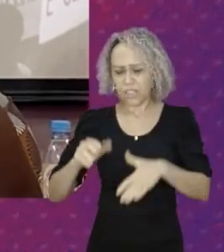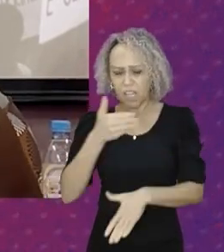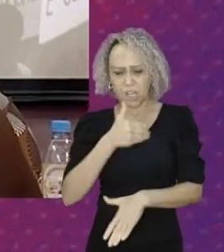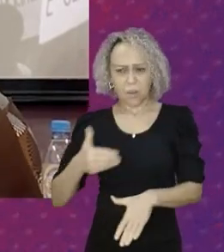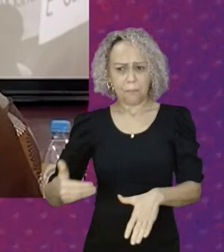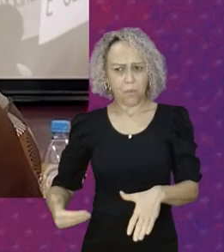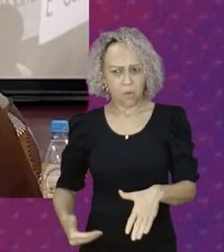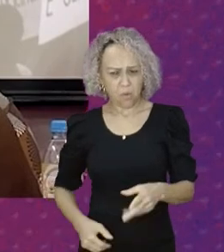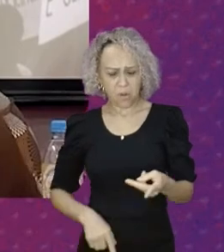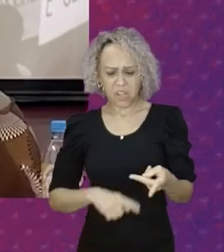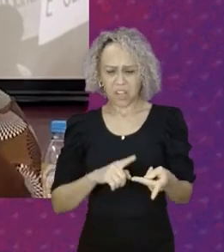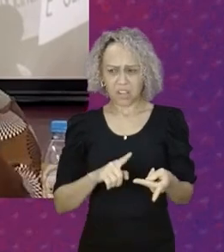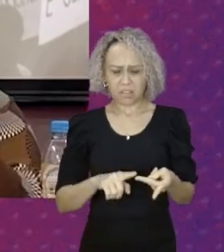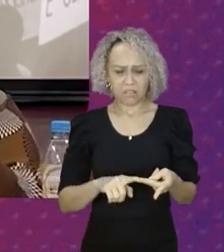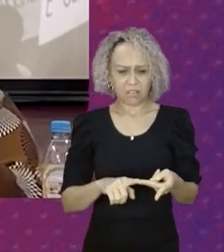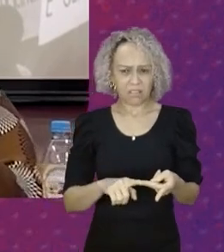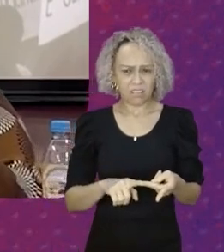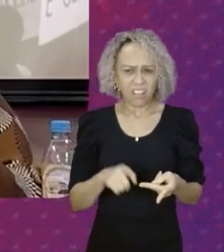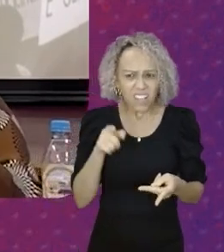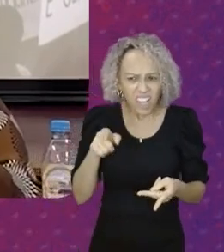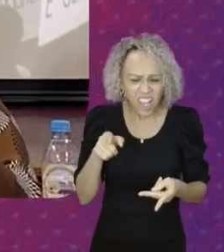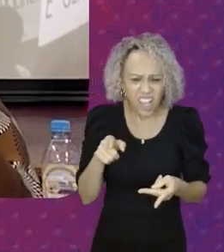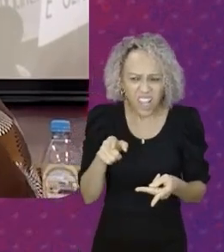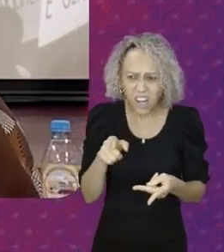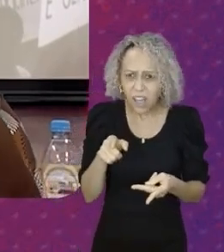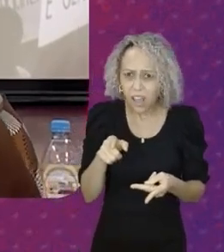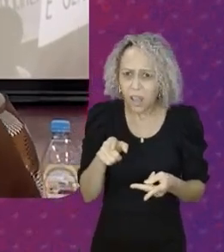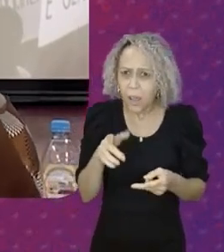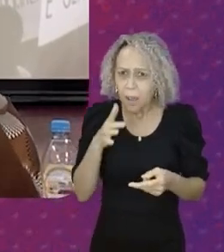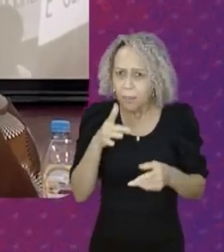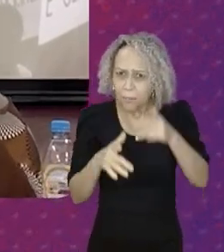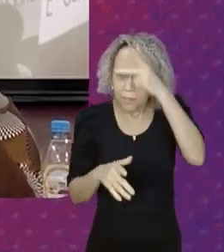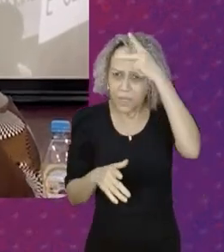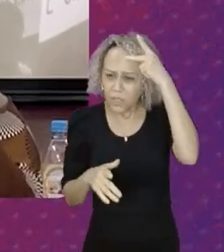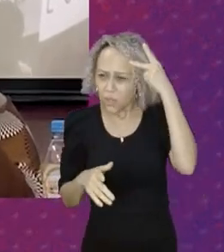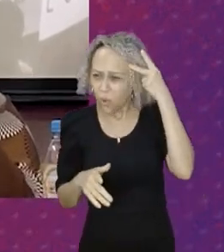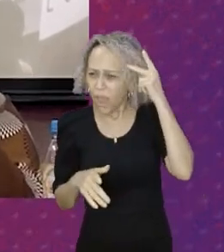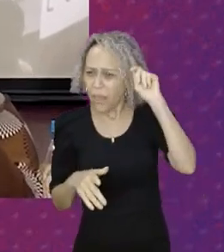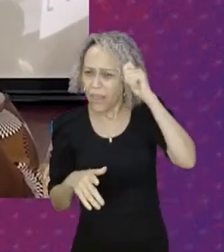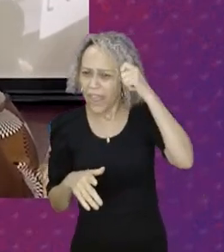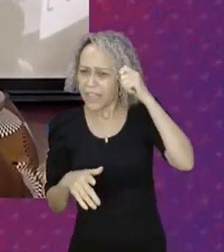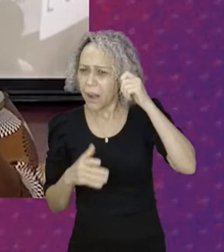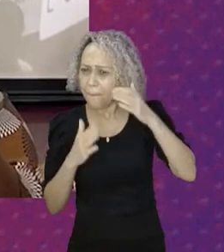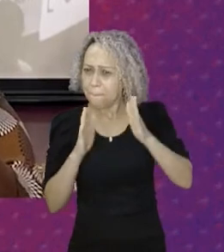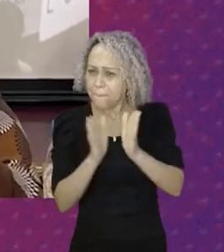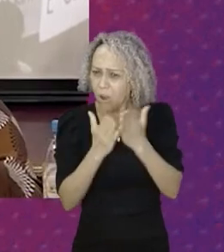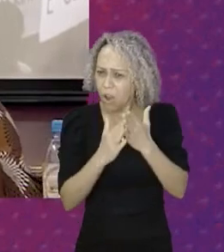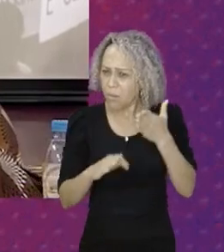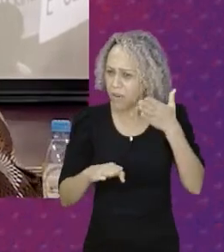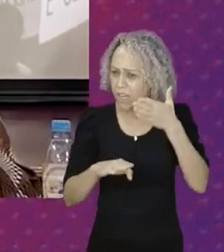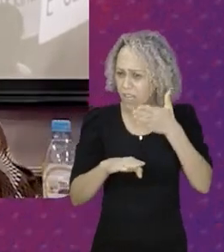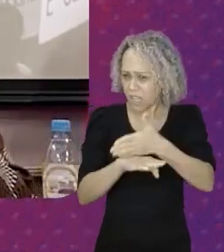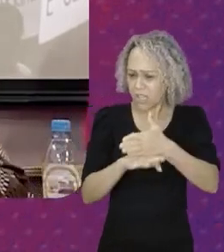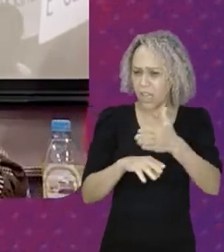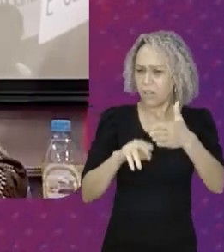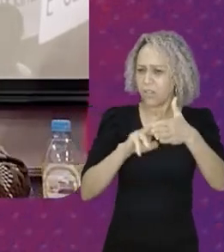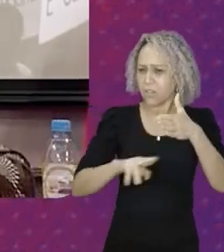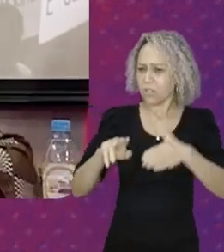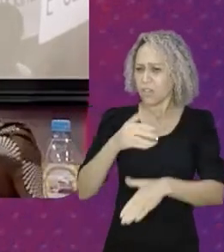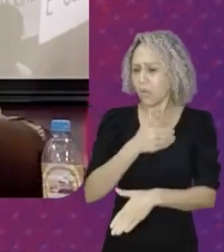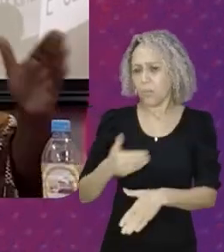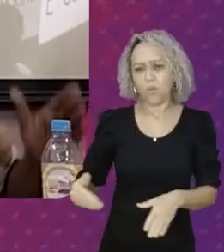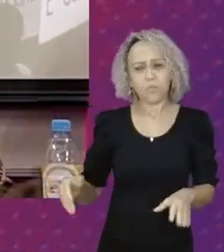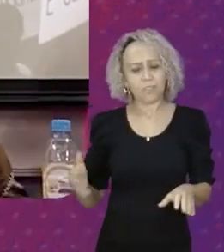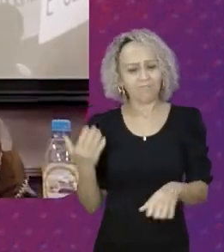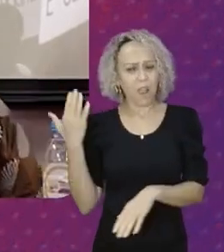Instituto Federal. Aqui não tinha um campus da Universidade Federal de São João del Rei. Todas essas são políticas